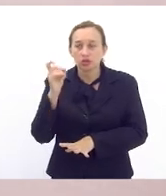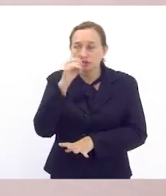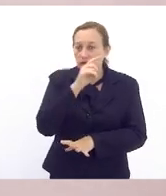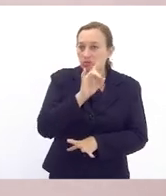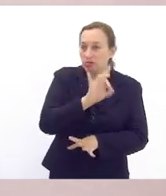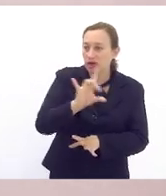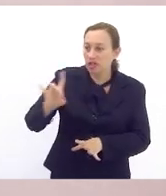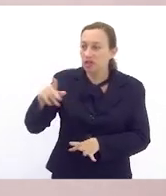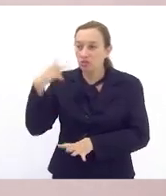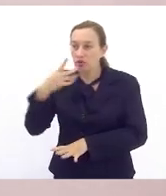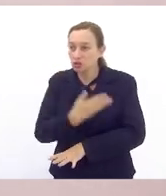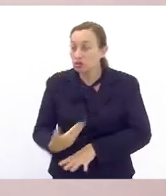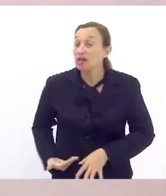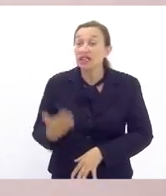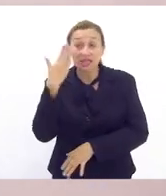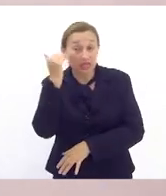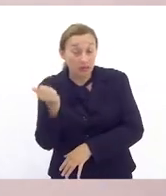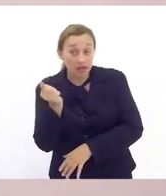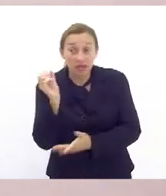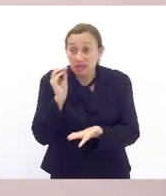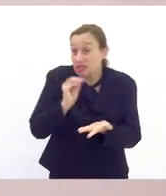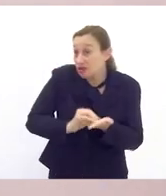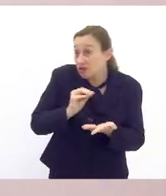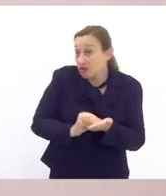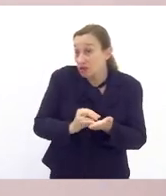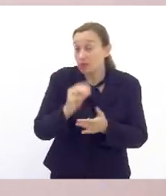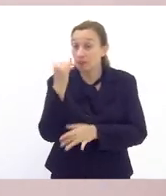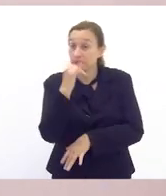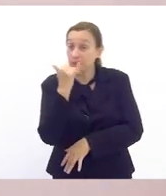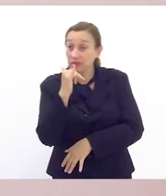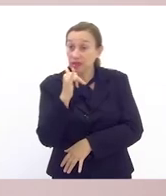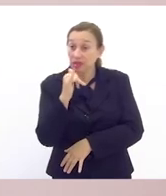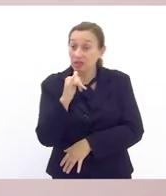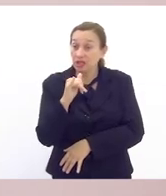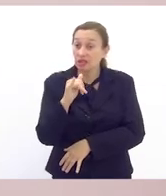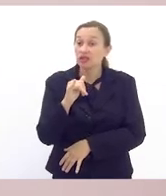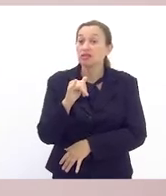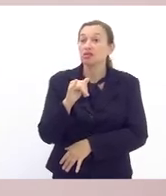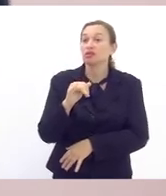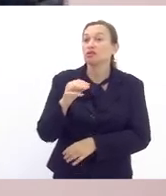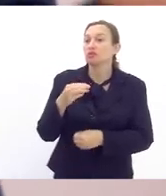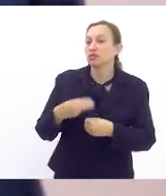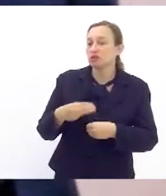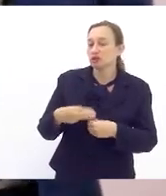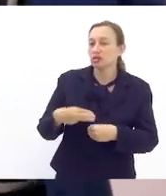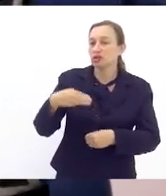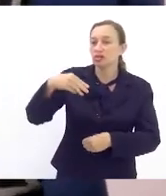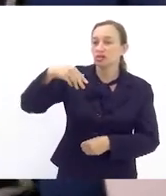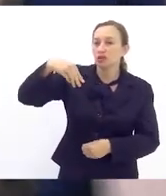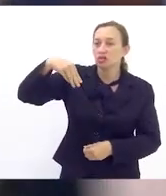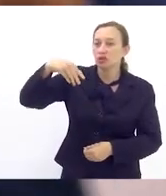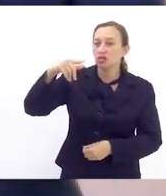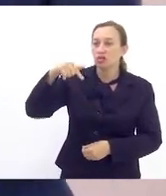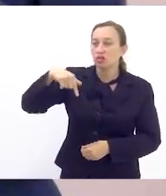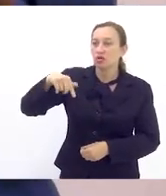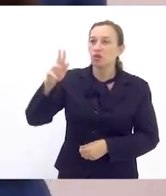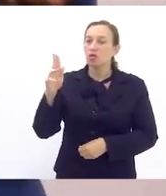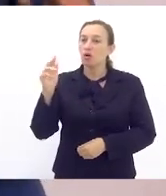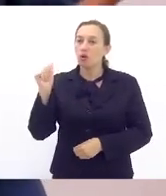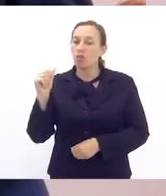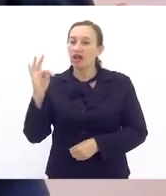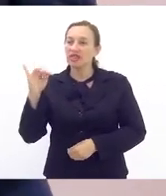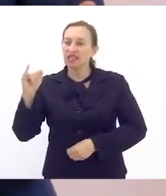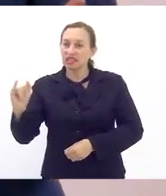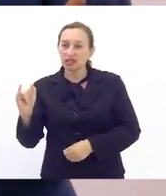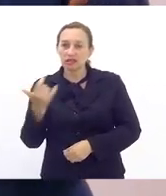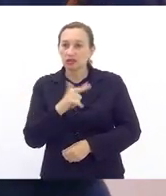pública sabendo que essa falta de energia do município de Quatis agravou inúmeras políticas públicas é um município que não tem